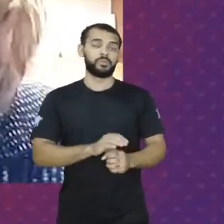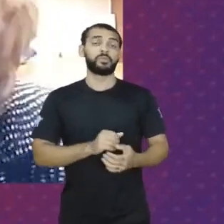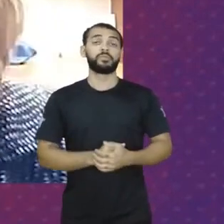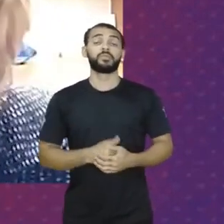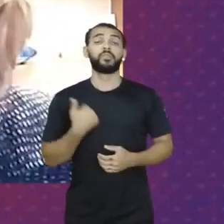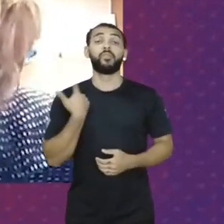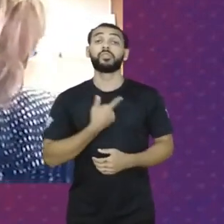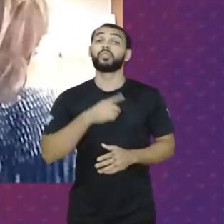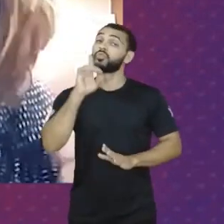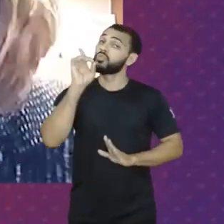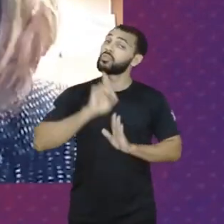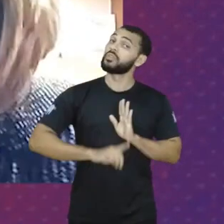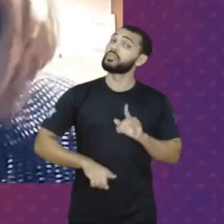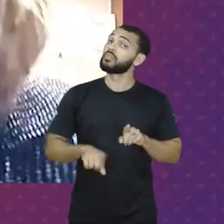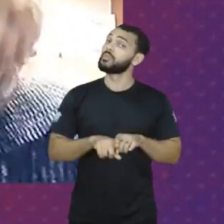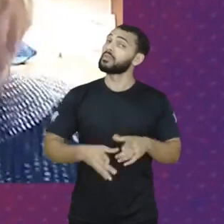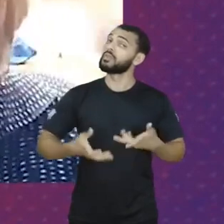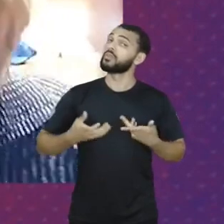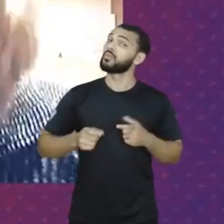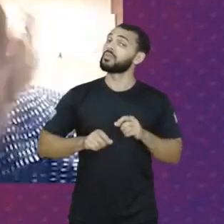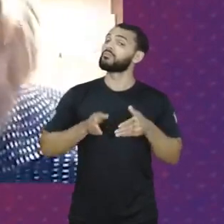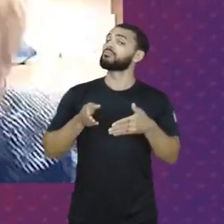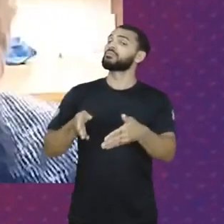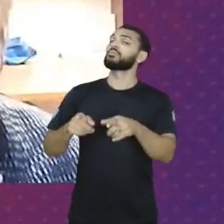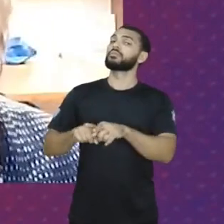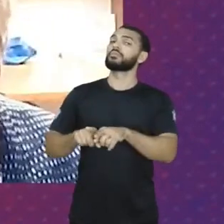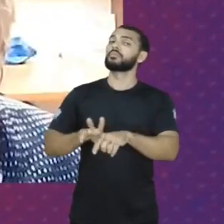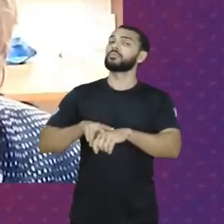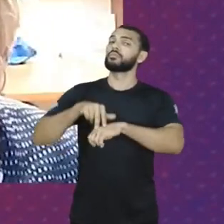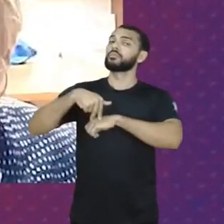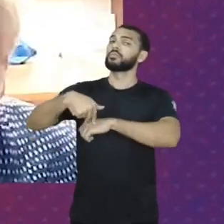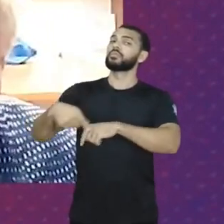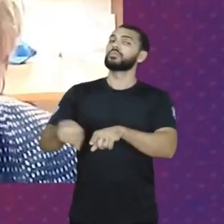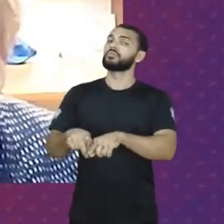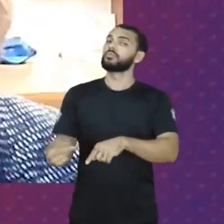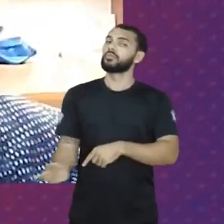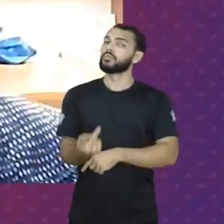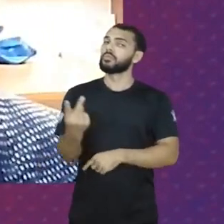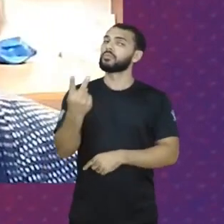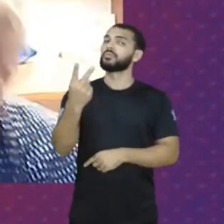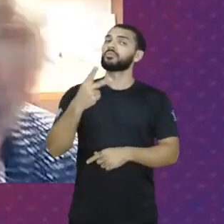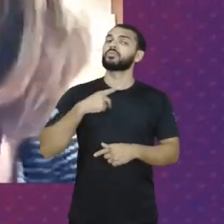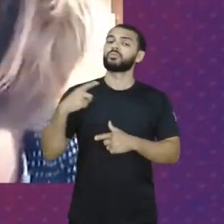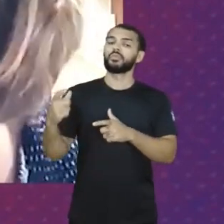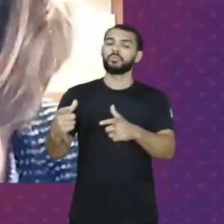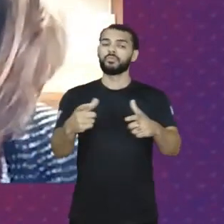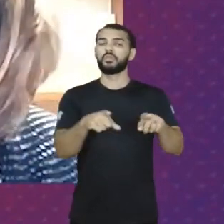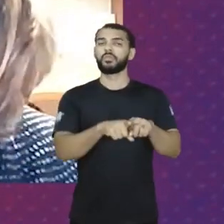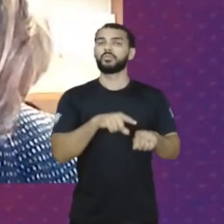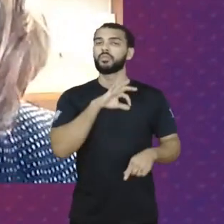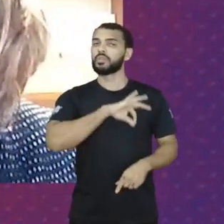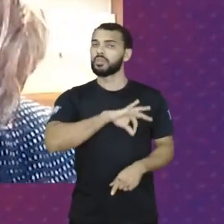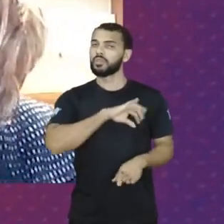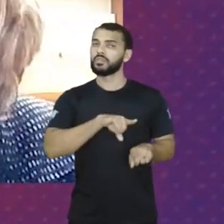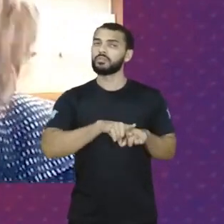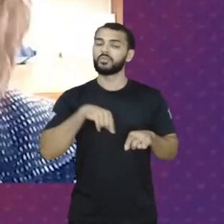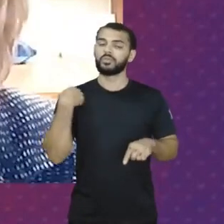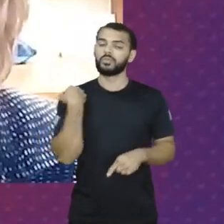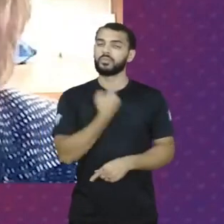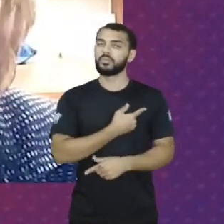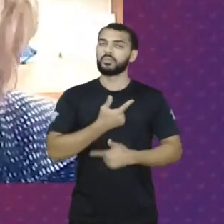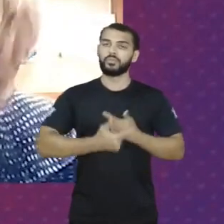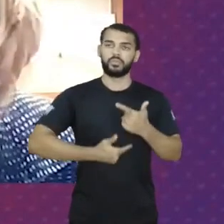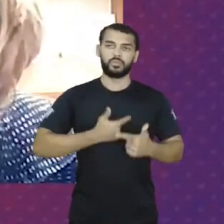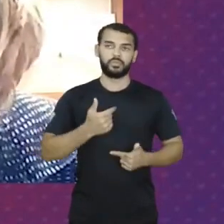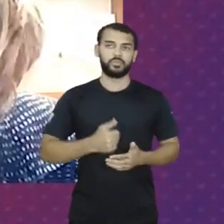a participação ou de termos a valorização nos nossos salários, nas nossas condições de trabalho.